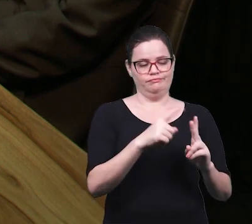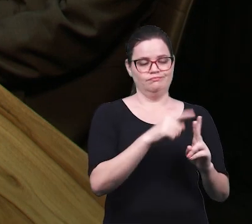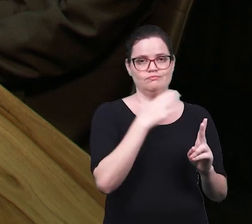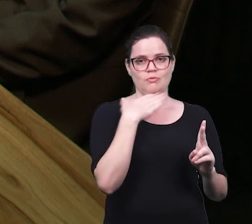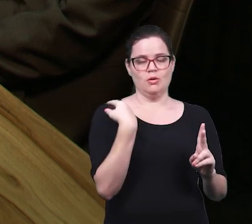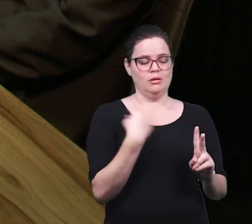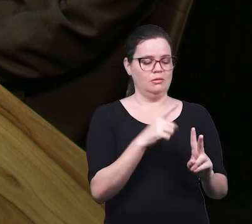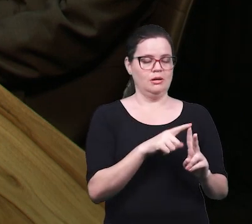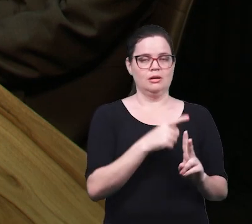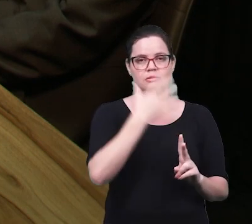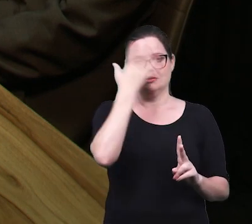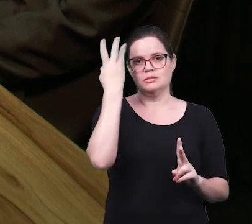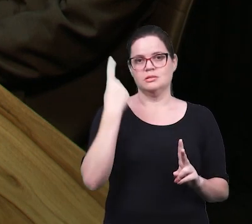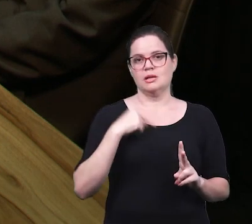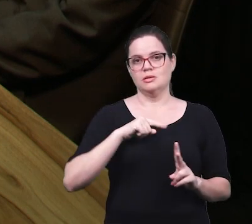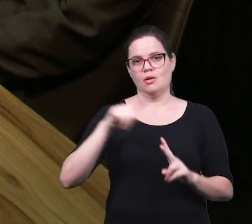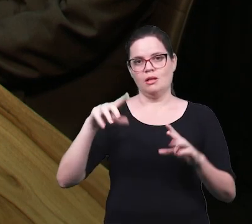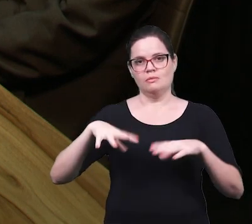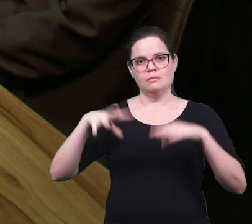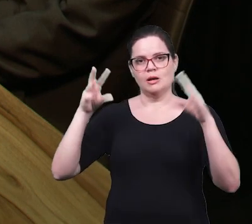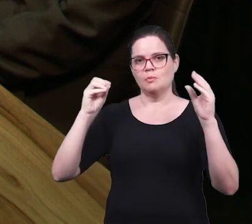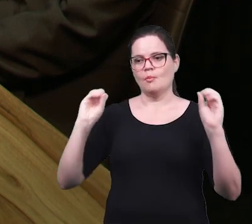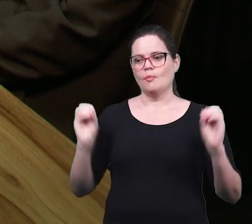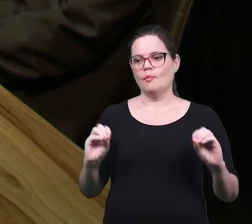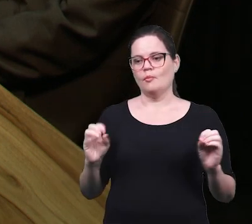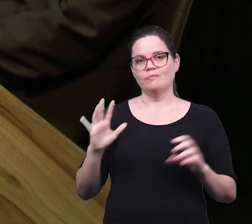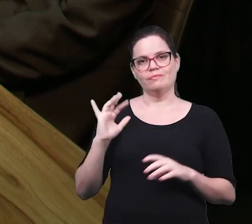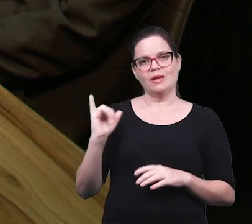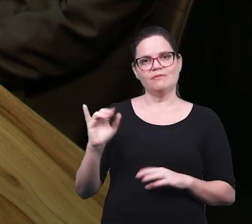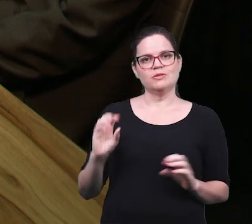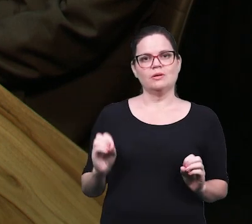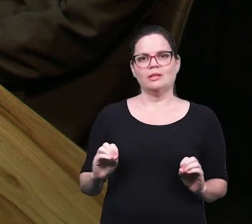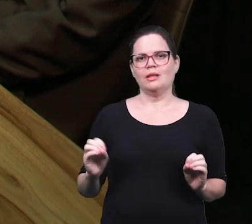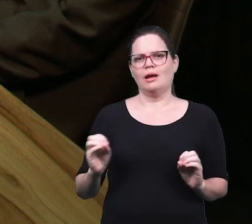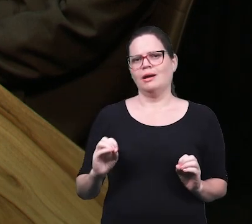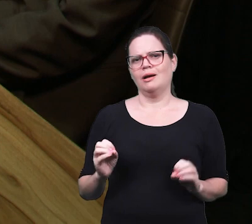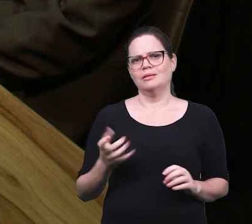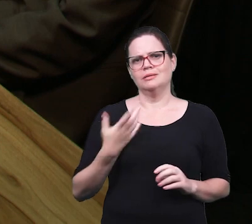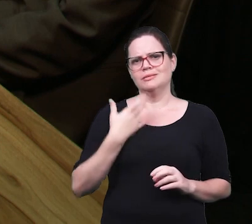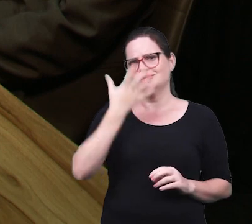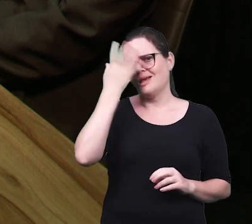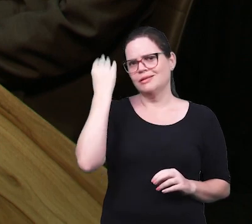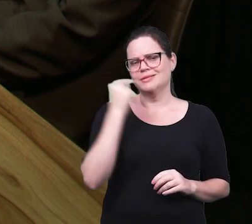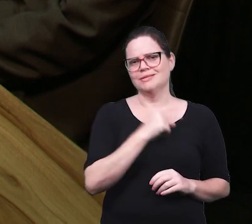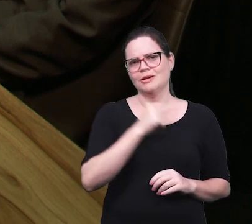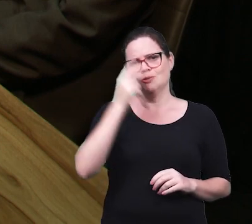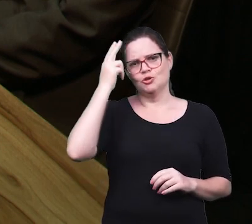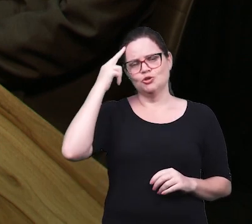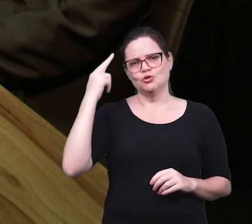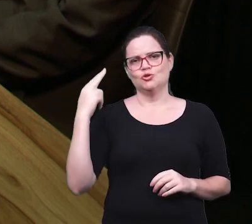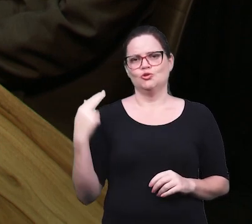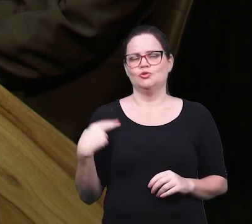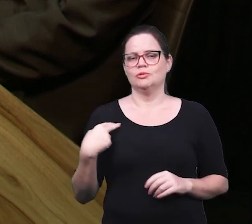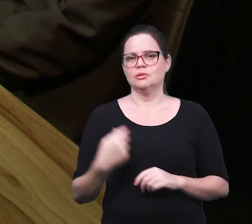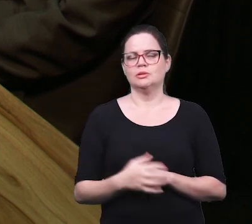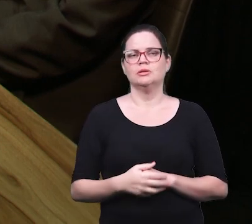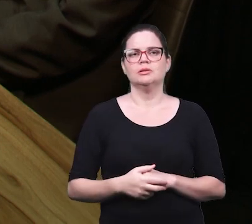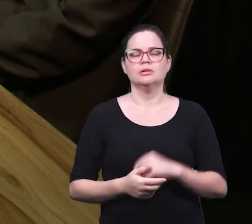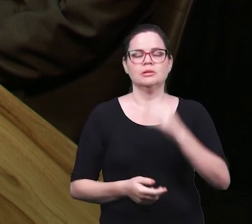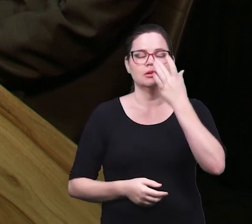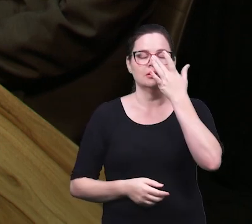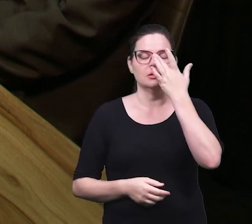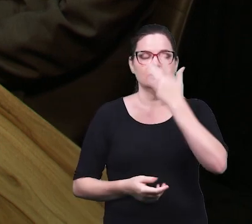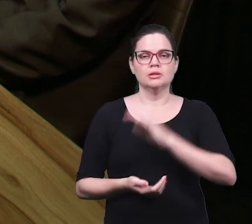ele foi falado lá no palácio que havia um rapaz lá no cárcere que tinha